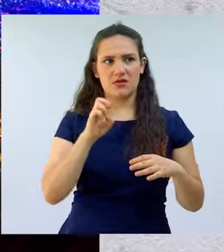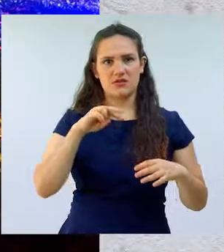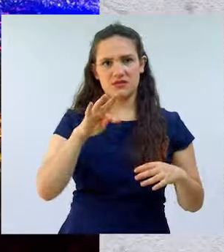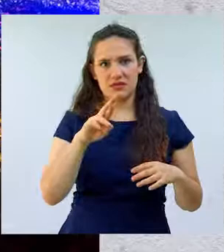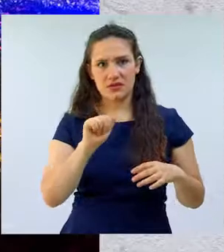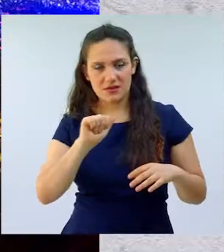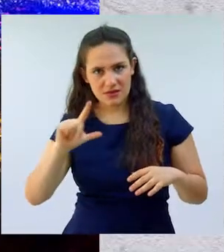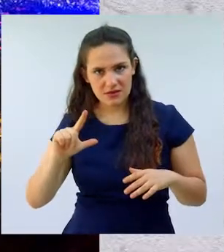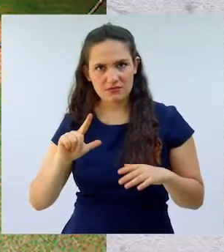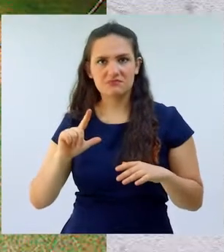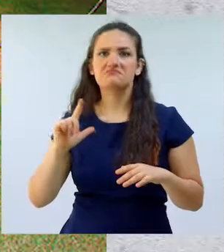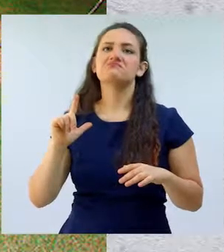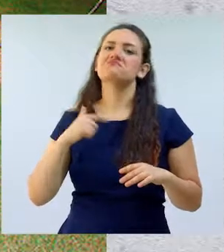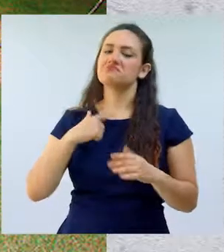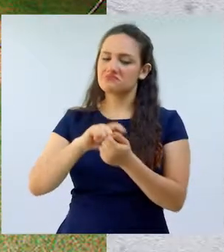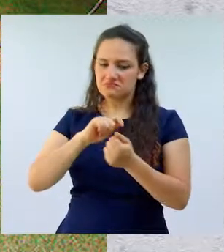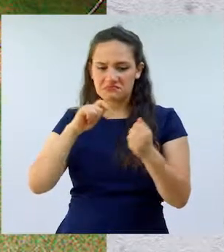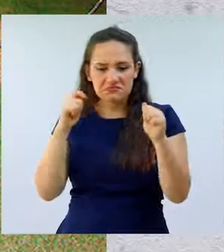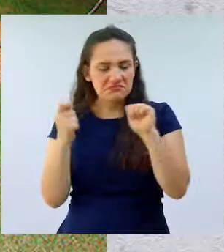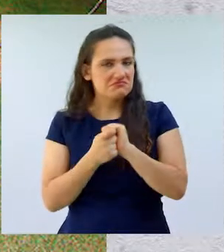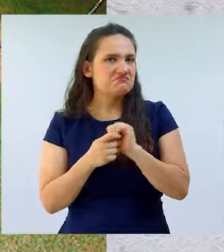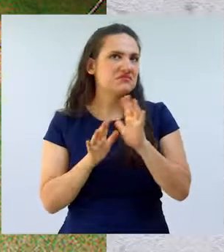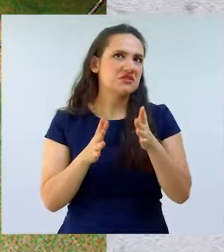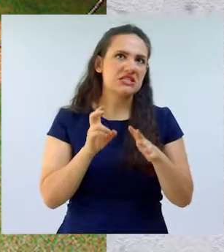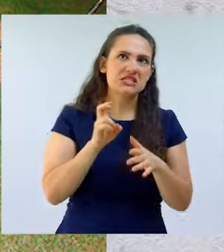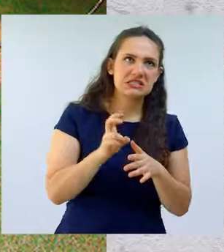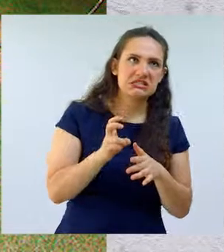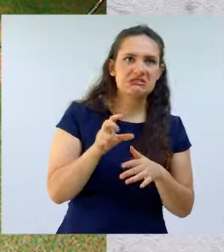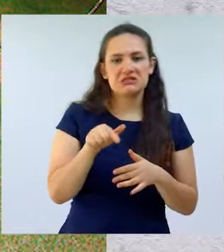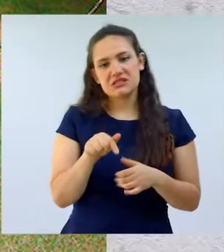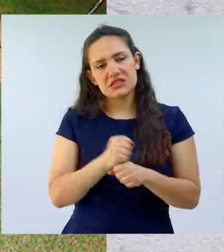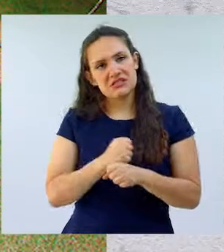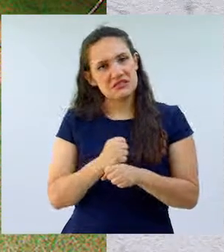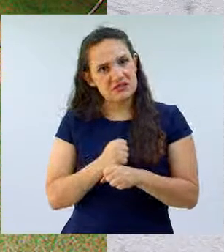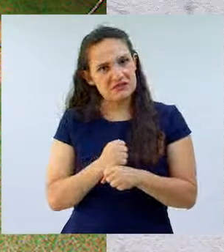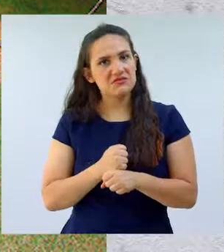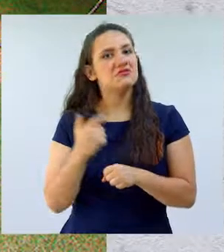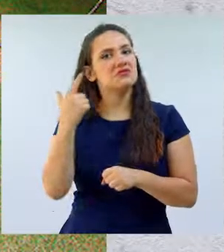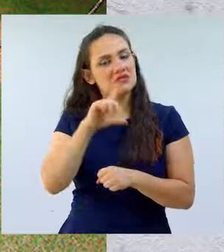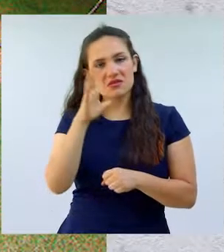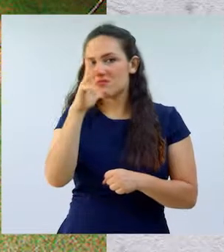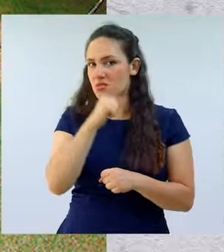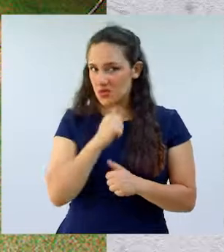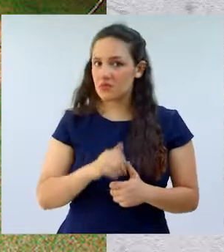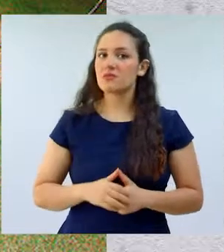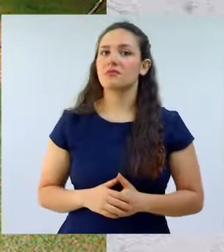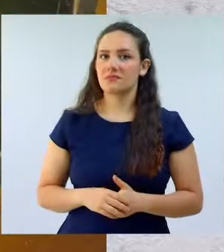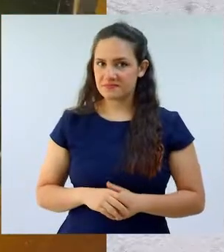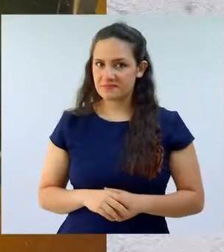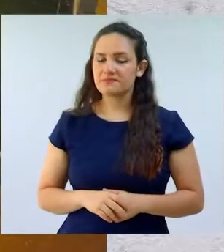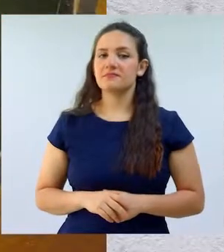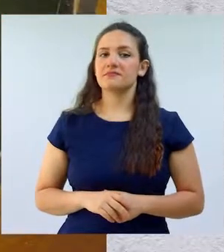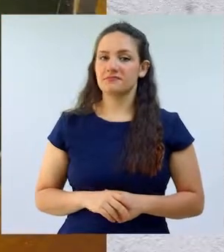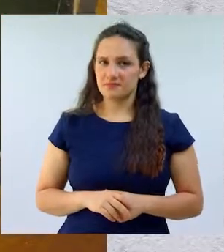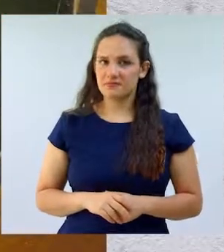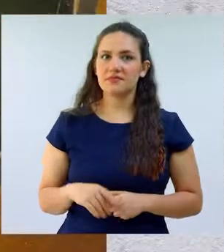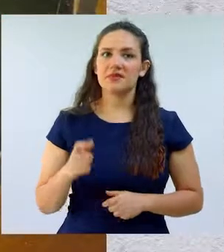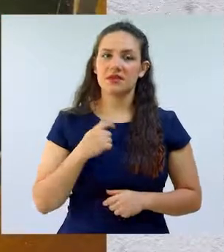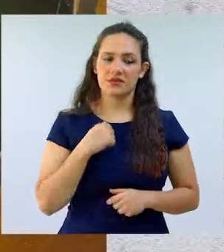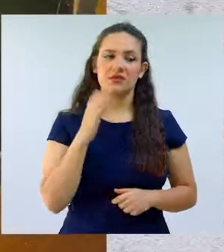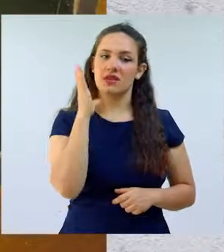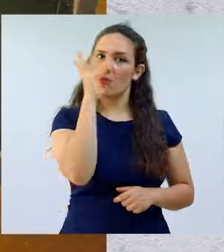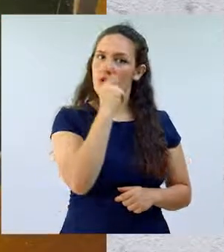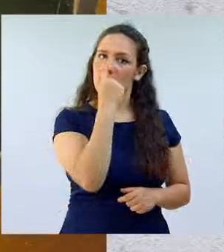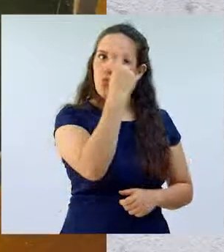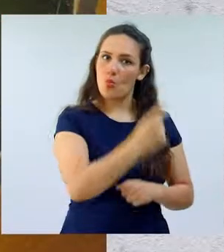outro projeto, adaptei o projeto, isso aí já tinha levado 5, 7 anos. Nós fomos, na realidade, concluir a coisa com 7 anos.